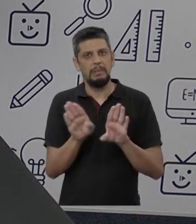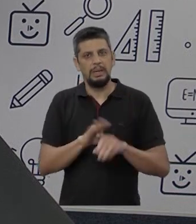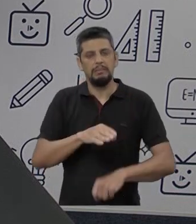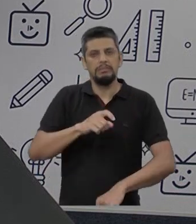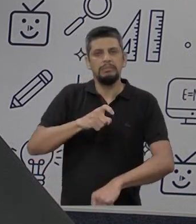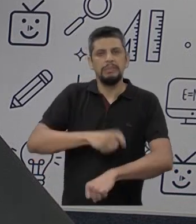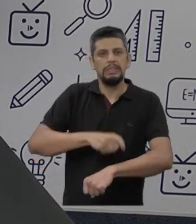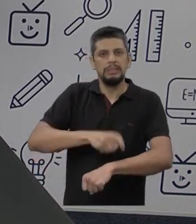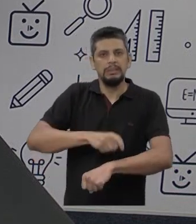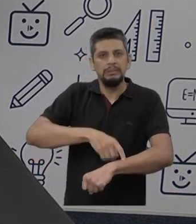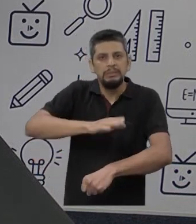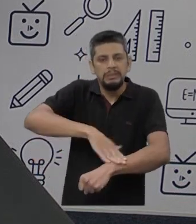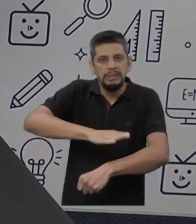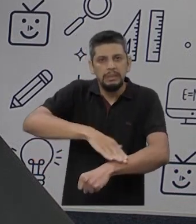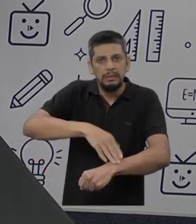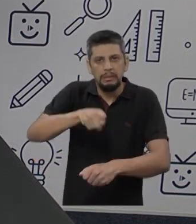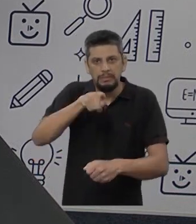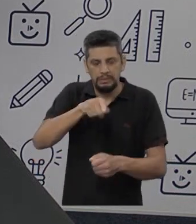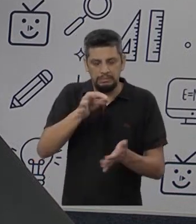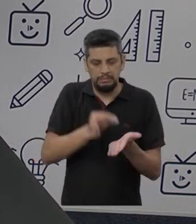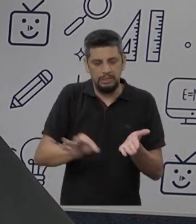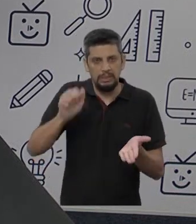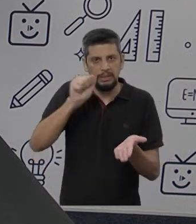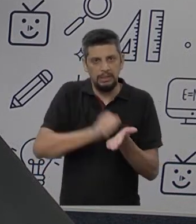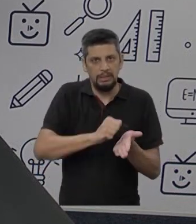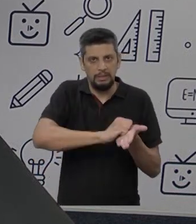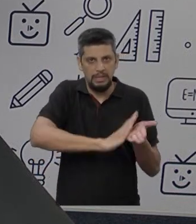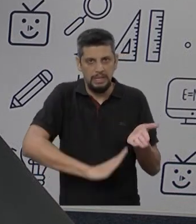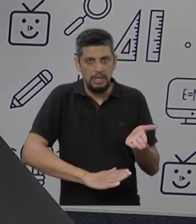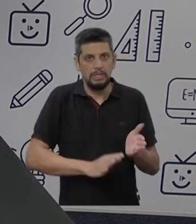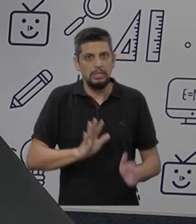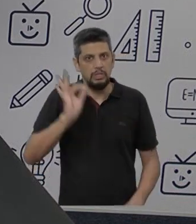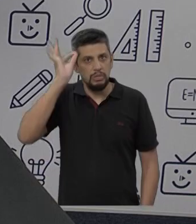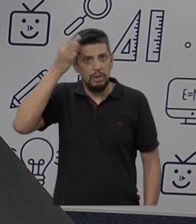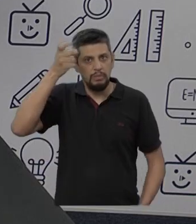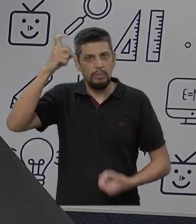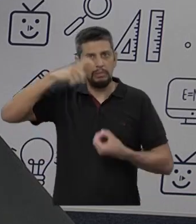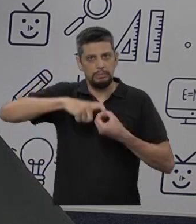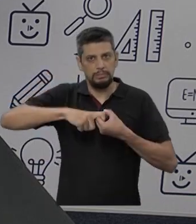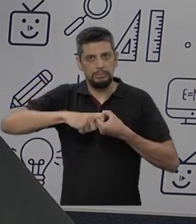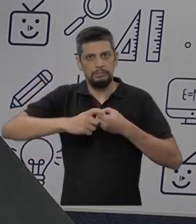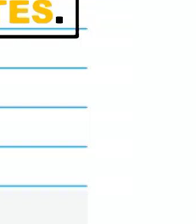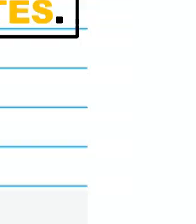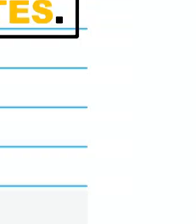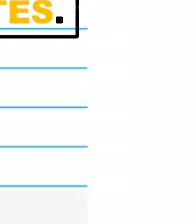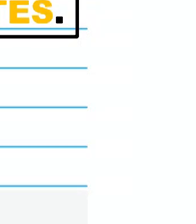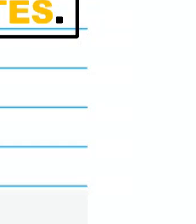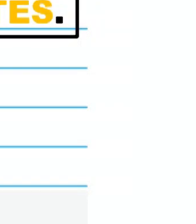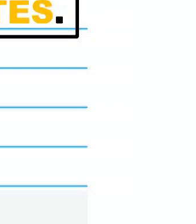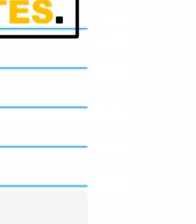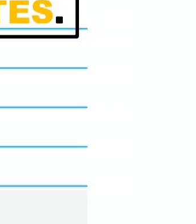Nós vamos dar um tempinho para que você registre essa atividade e logo, logo a gente volta.